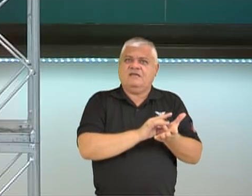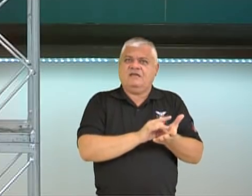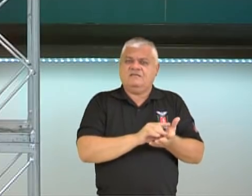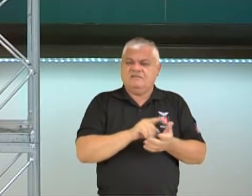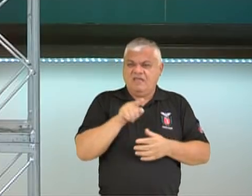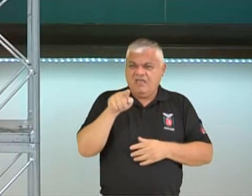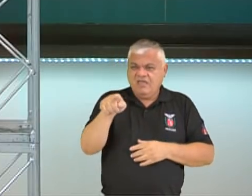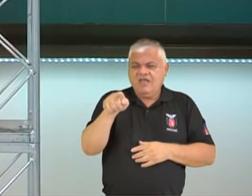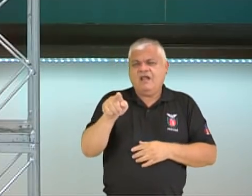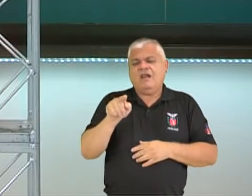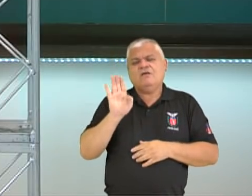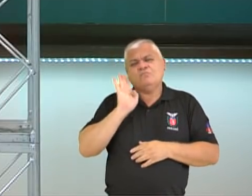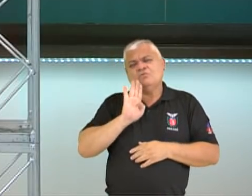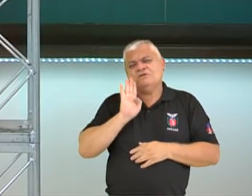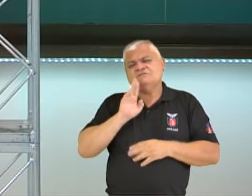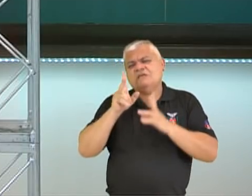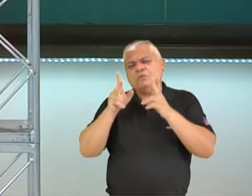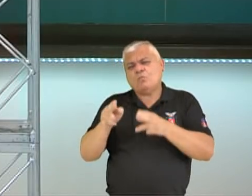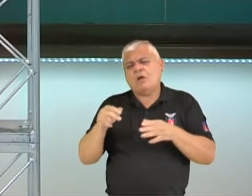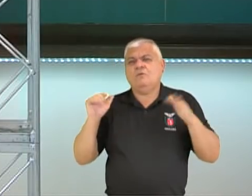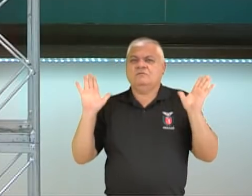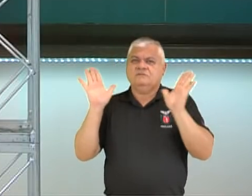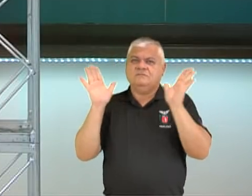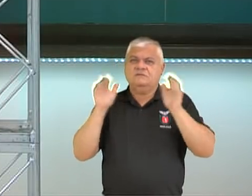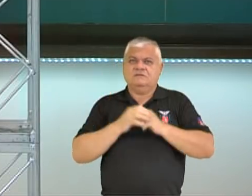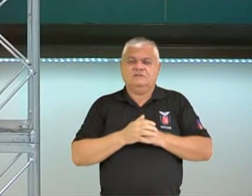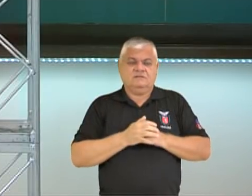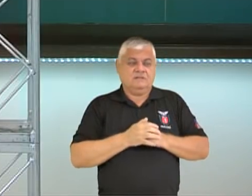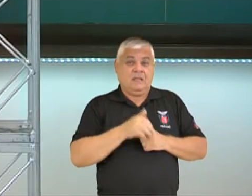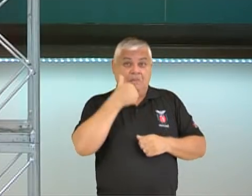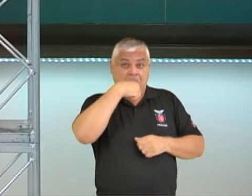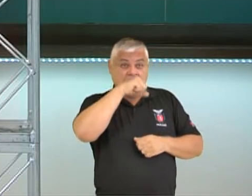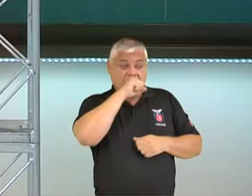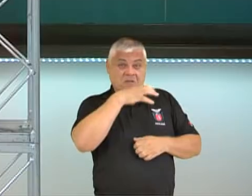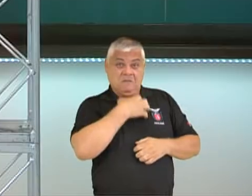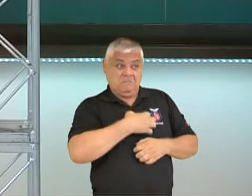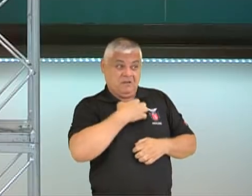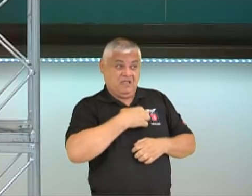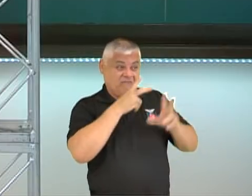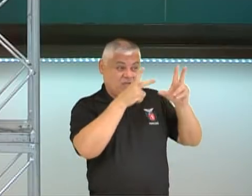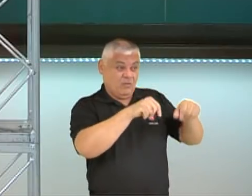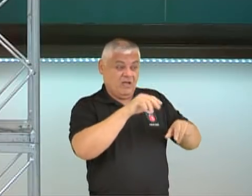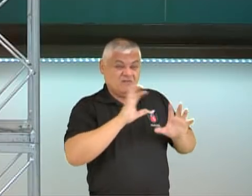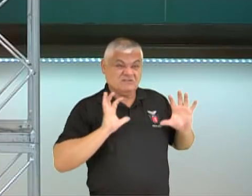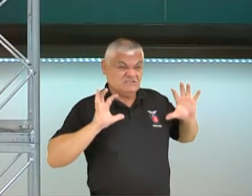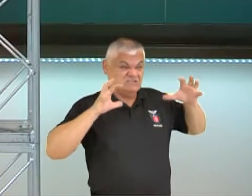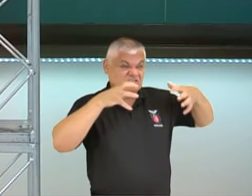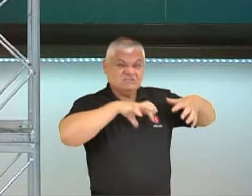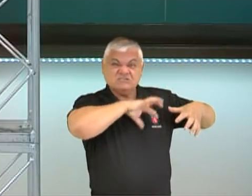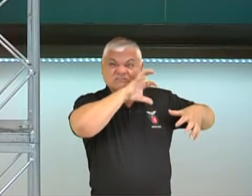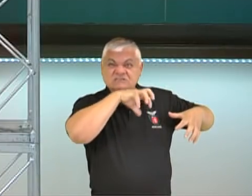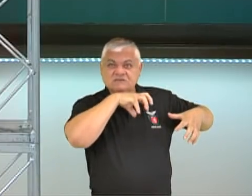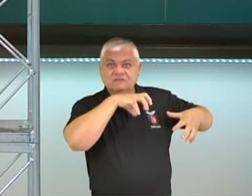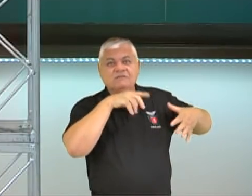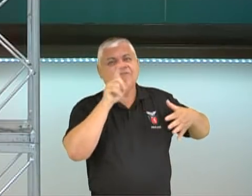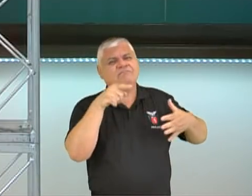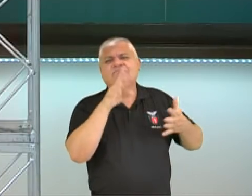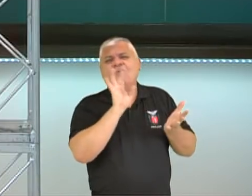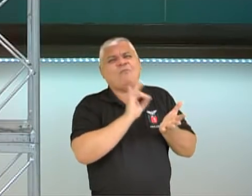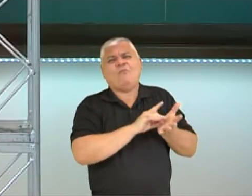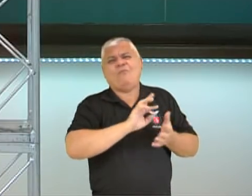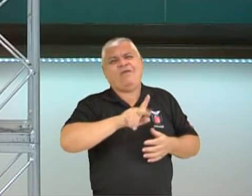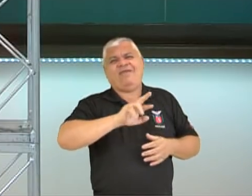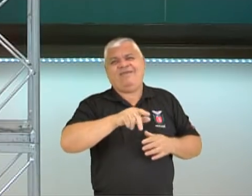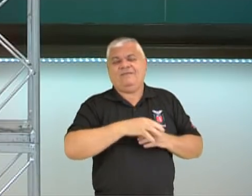alguma coisa porque existe uma semelhança Imagine que você é a professora igual se vai dizer